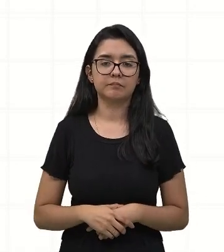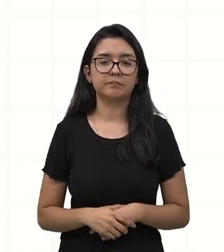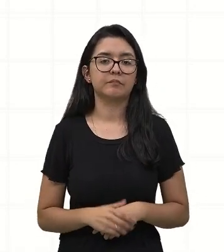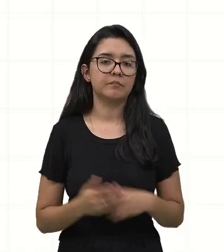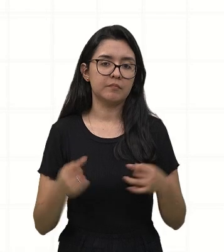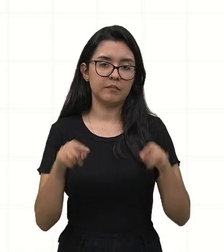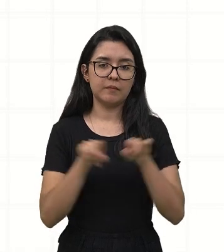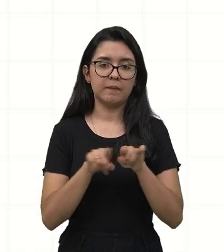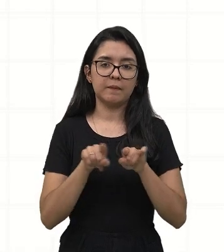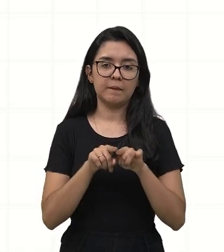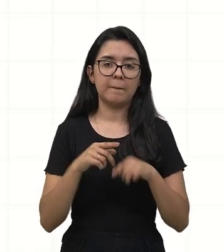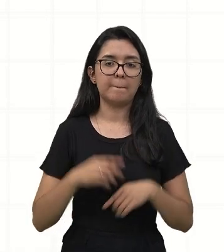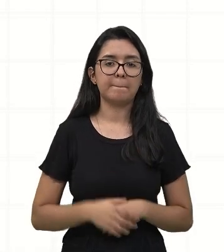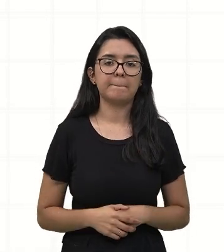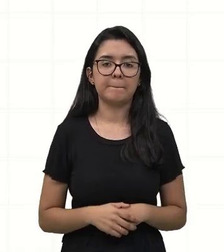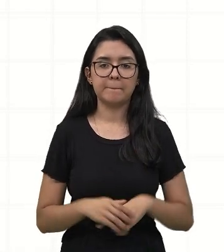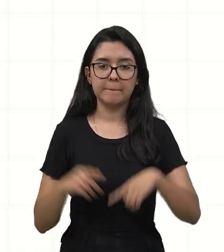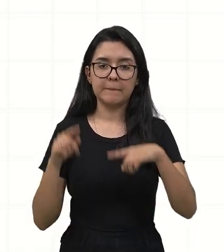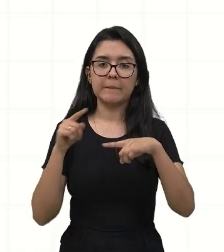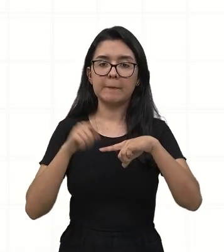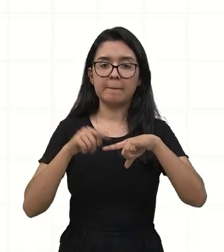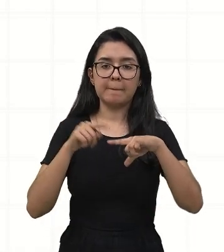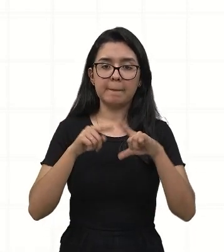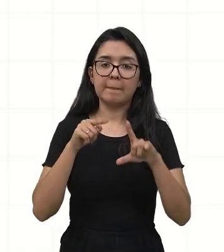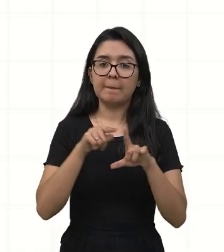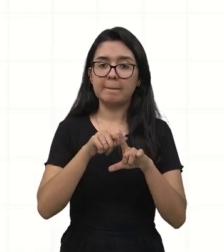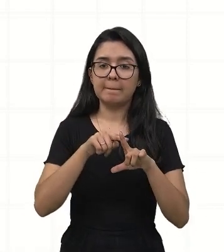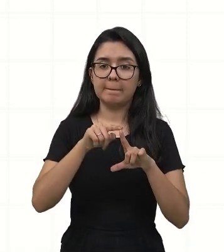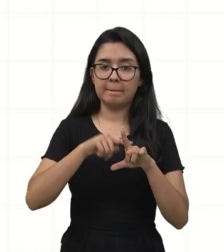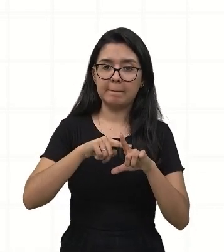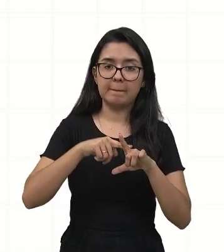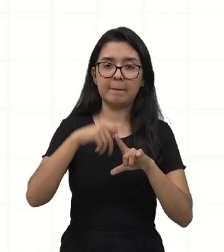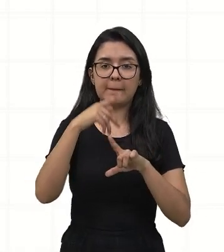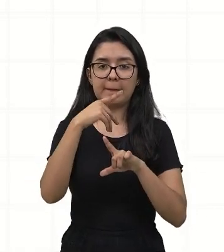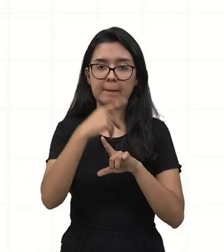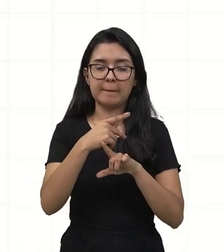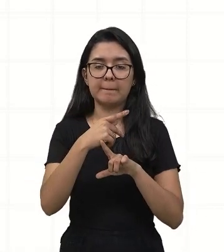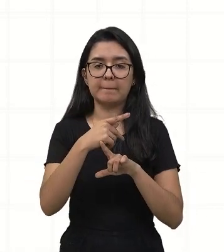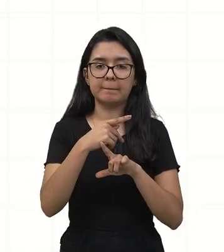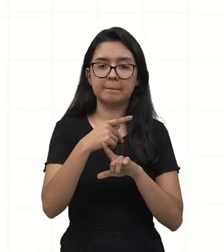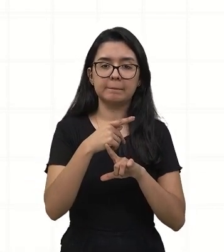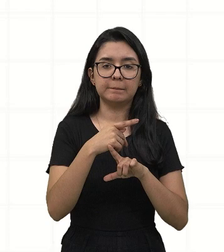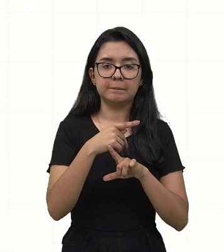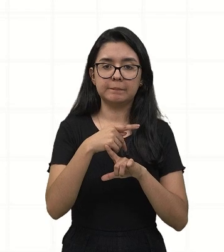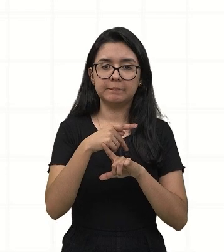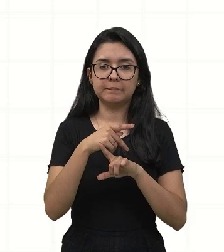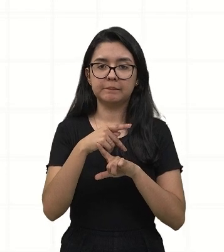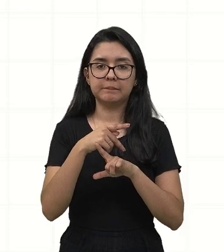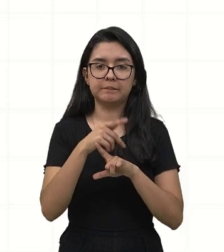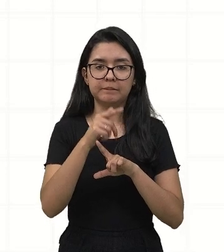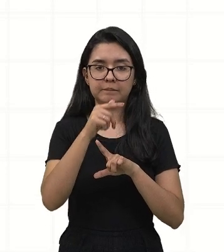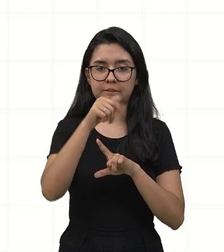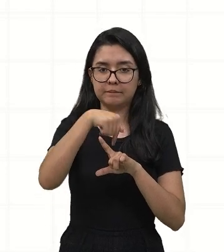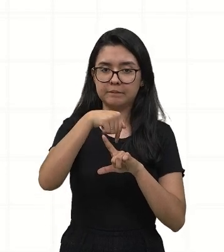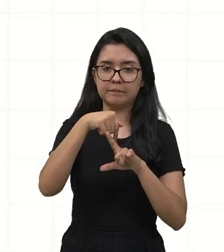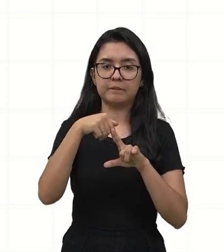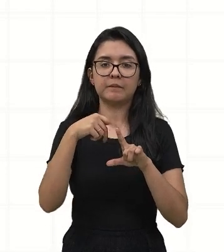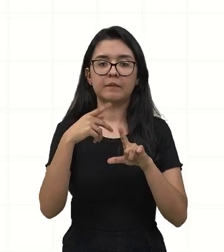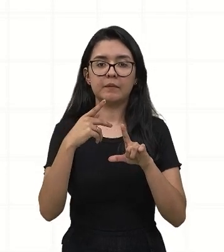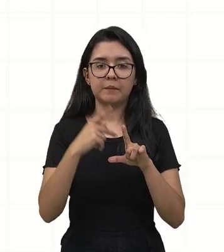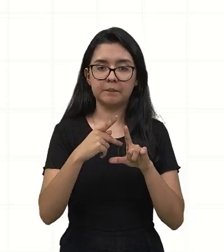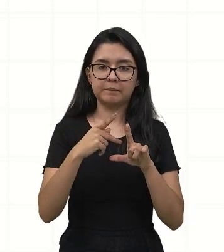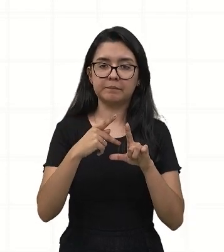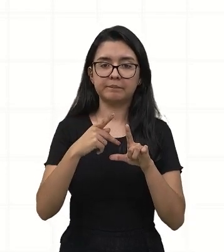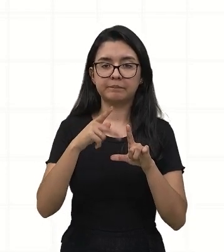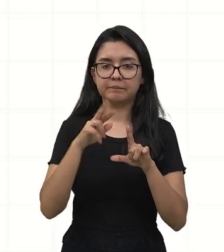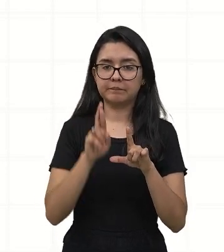aqui ó, de P-Q, tá legal? Com tracinho em cima. A outra, P-R, com tracinho em cima,